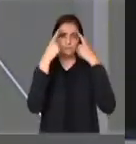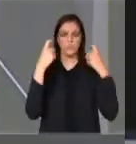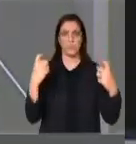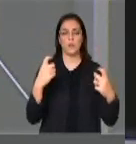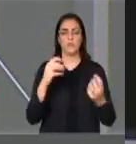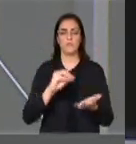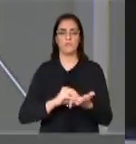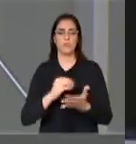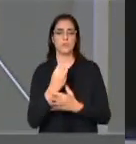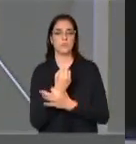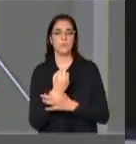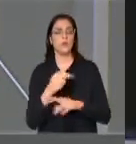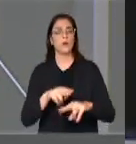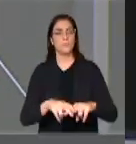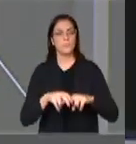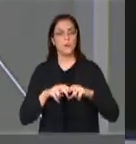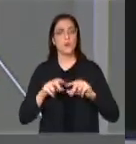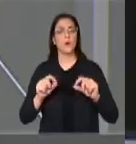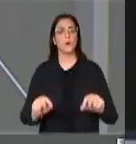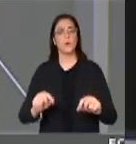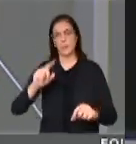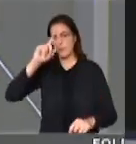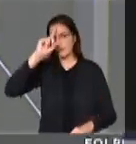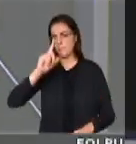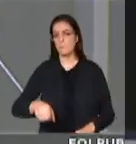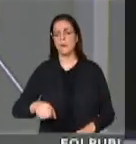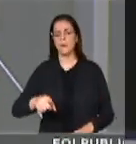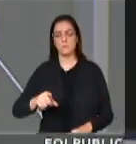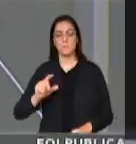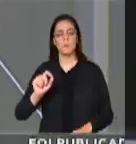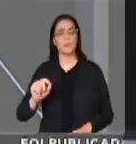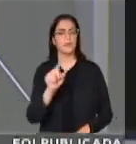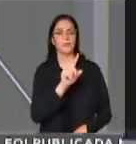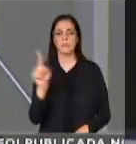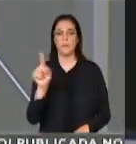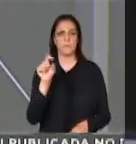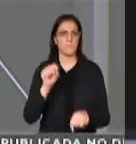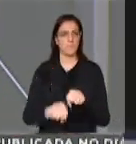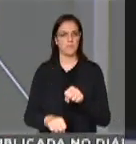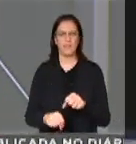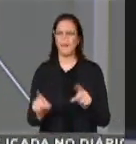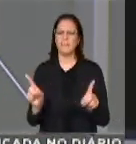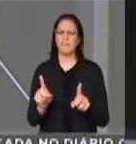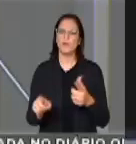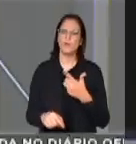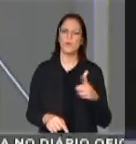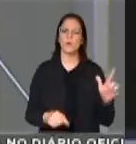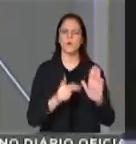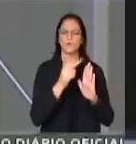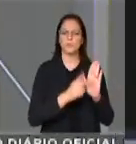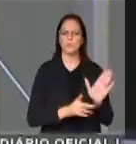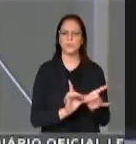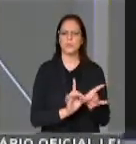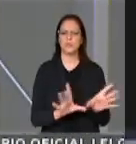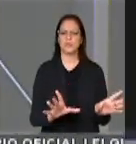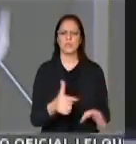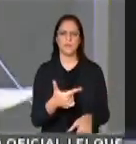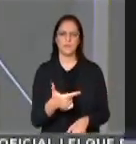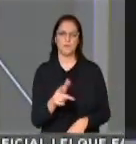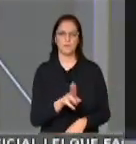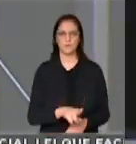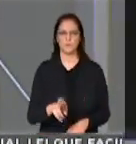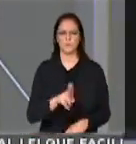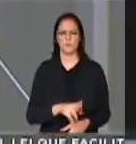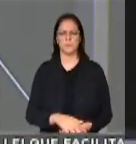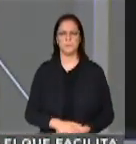segurança, inspirado no mandamento não matarás e não em projetos que flexibilize a posse e o porte de